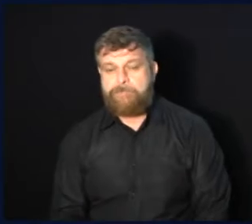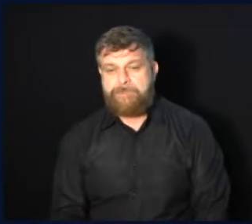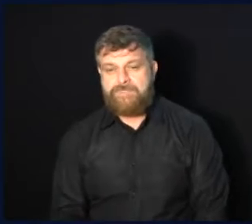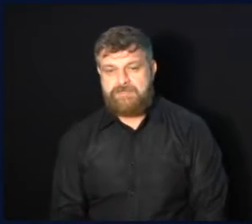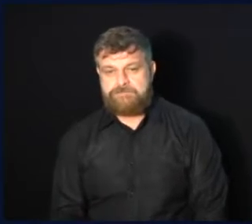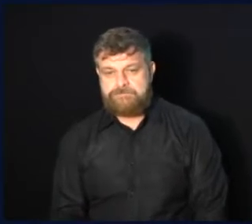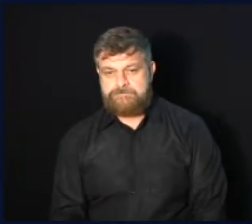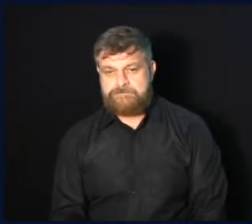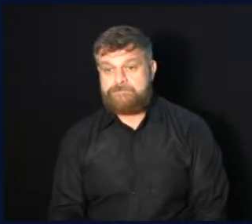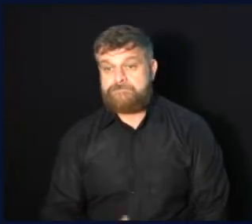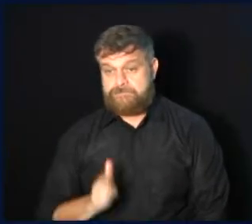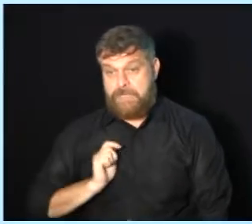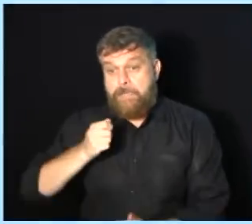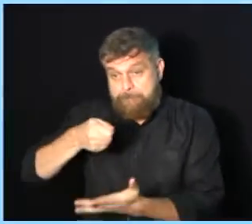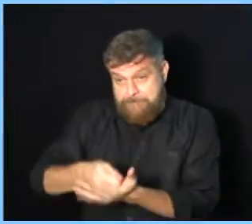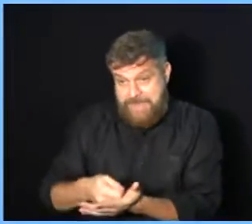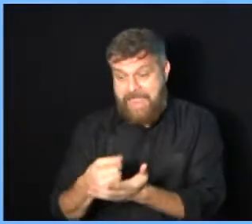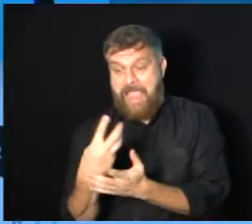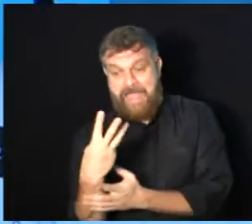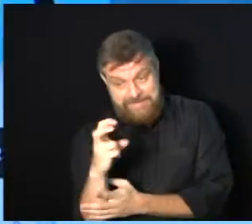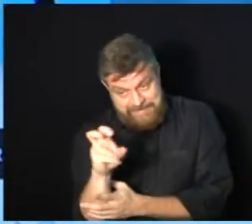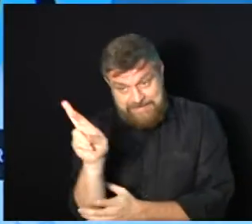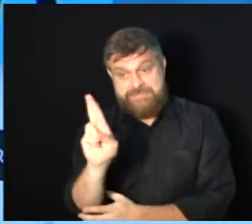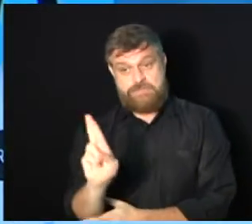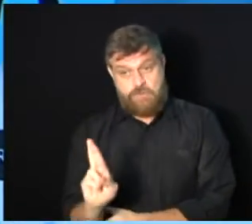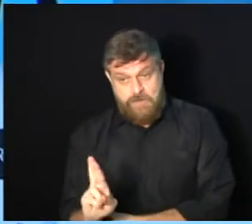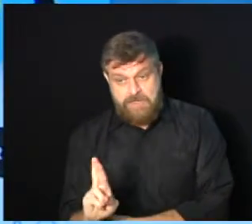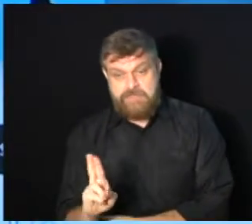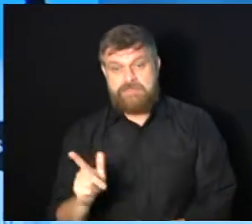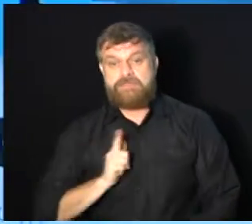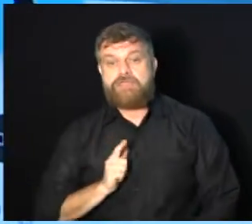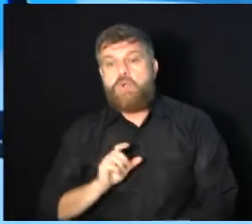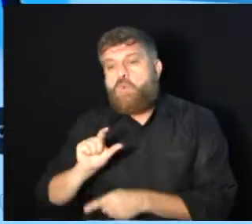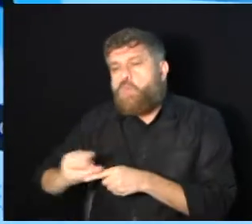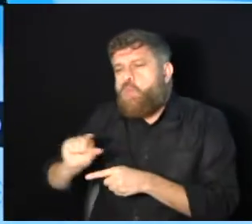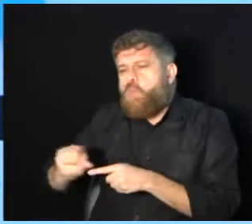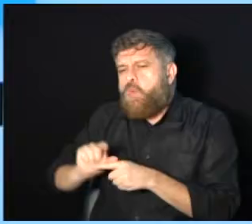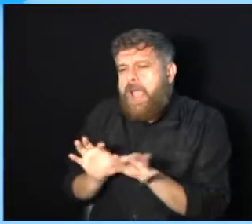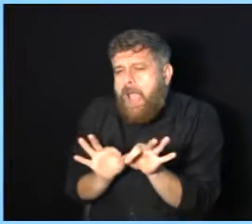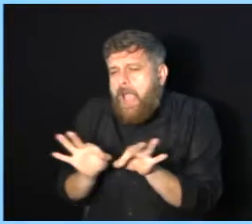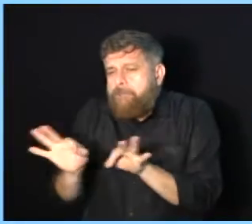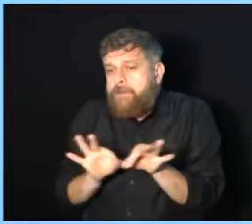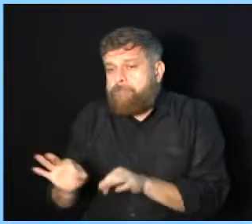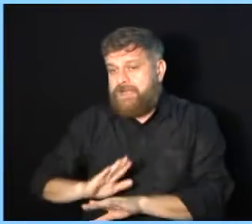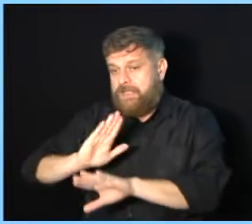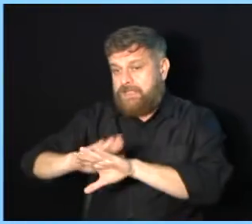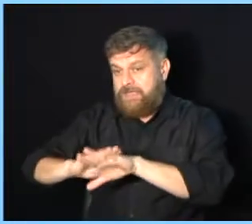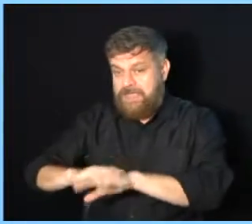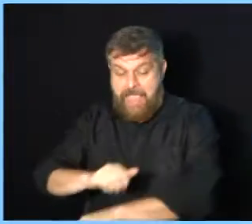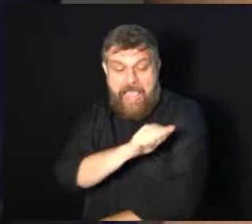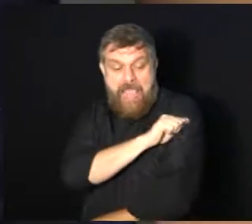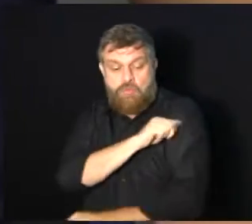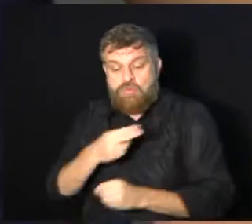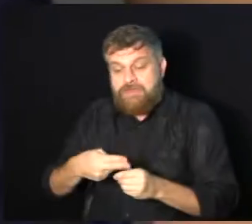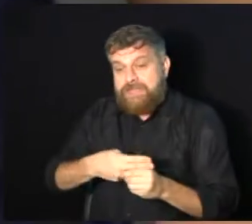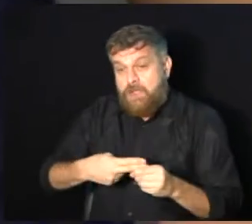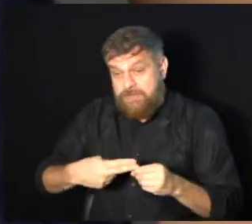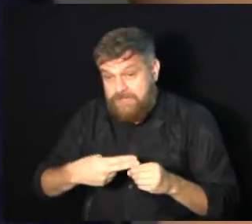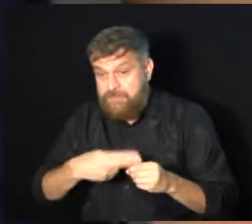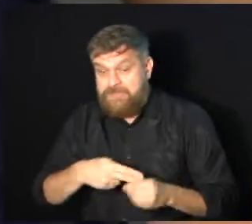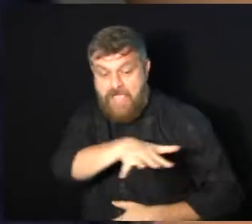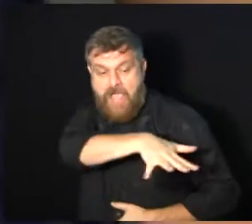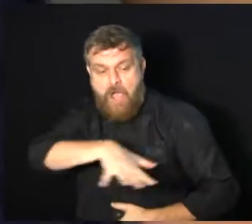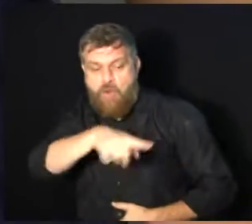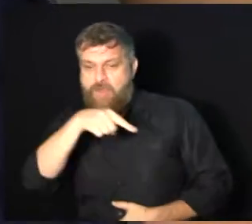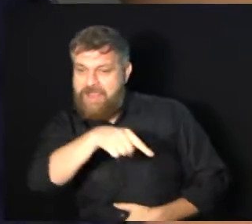www.cursinhozilda.com, mediante taxa de R$ 35. O cursinho é organizado por alunos da Unicamp, que oferece o espaço